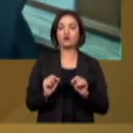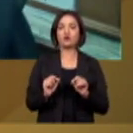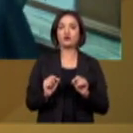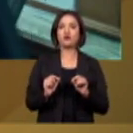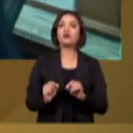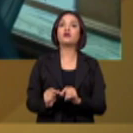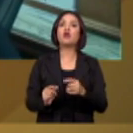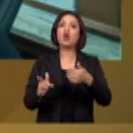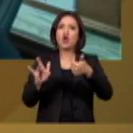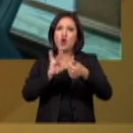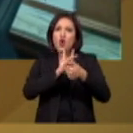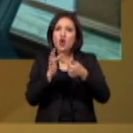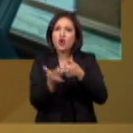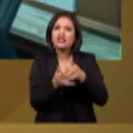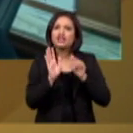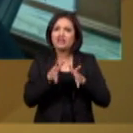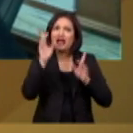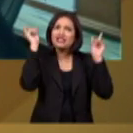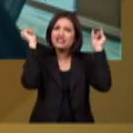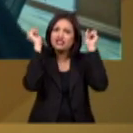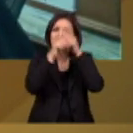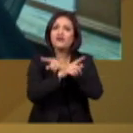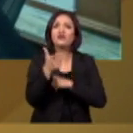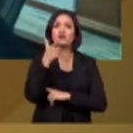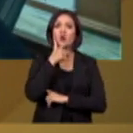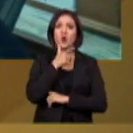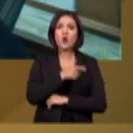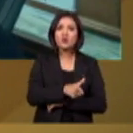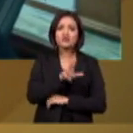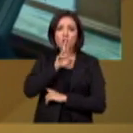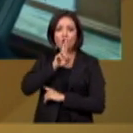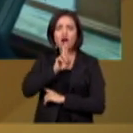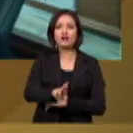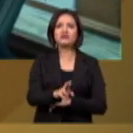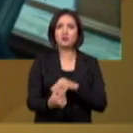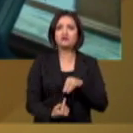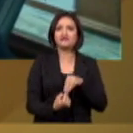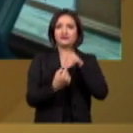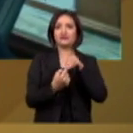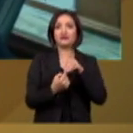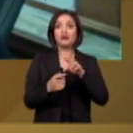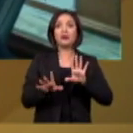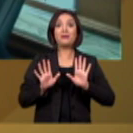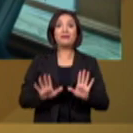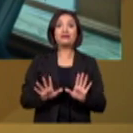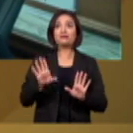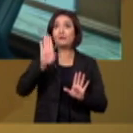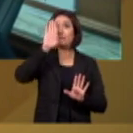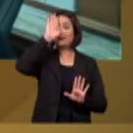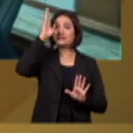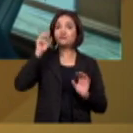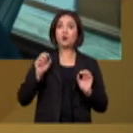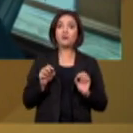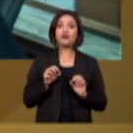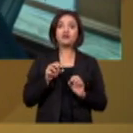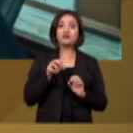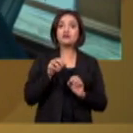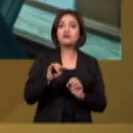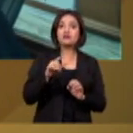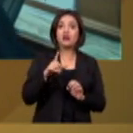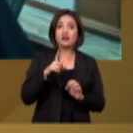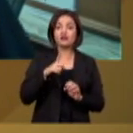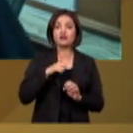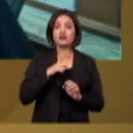de ar difícil chegar-se a uma transformação final o que se dirá quando se